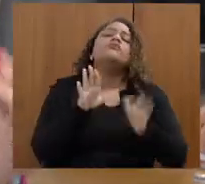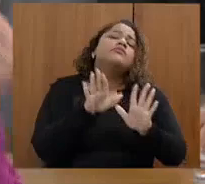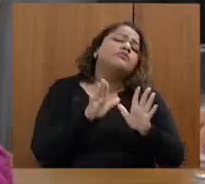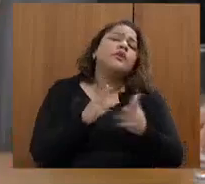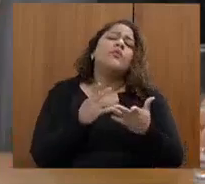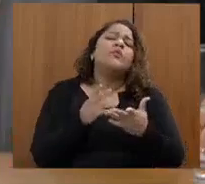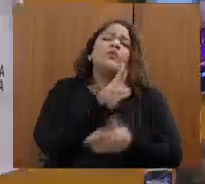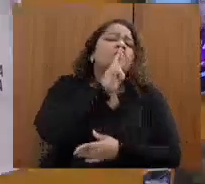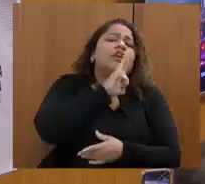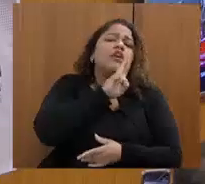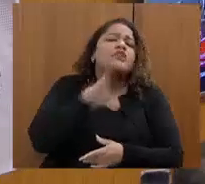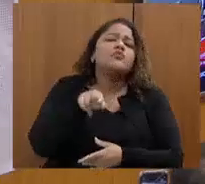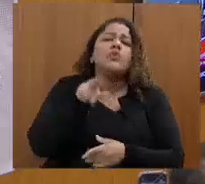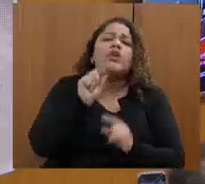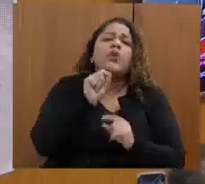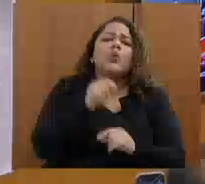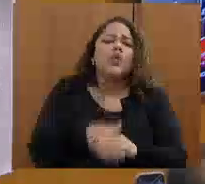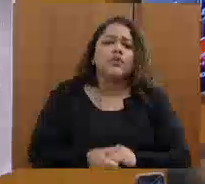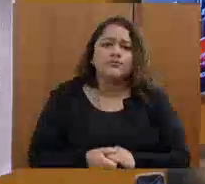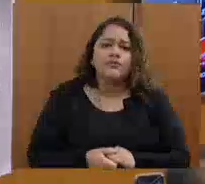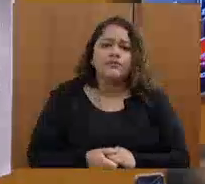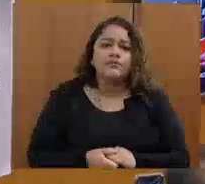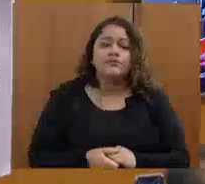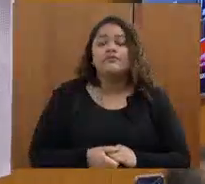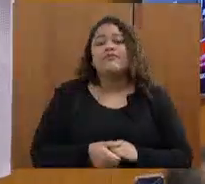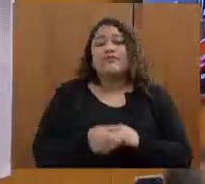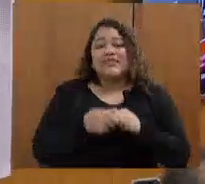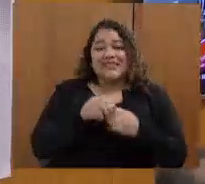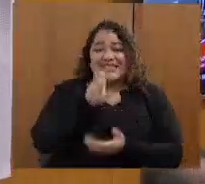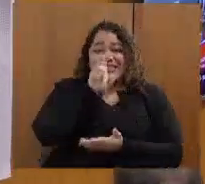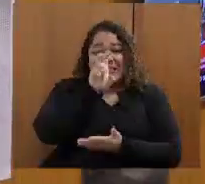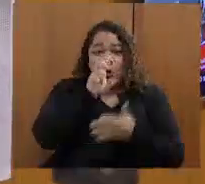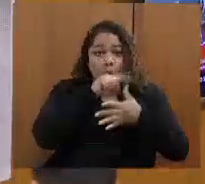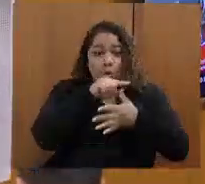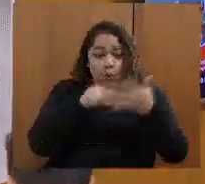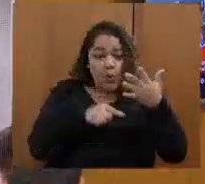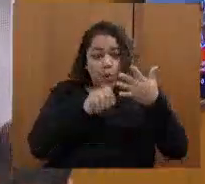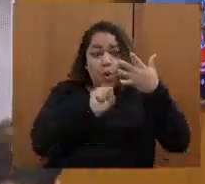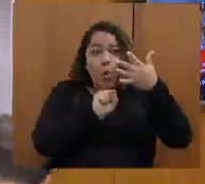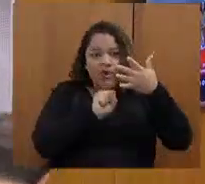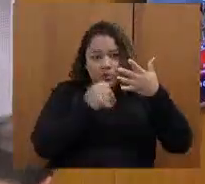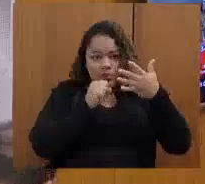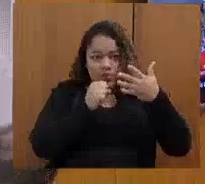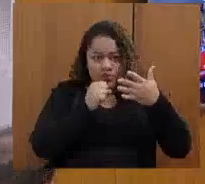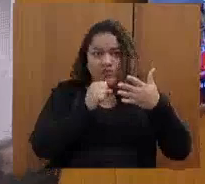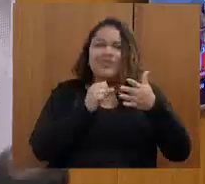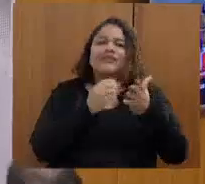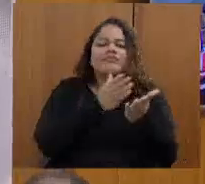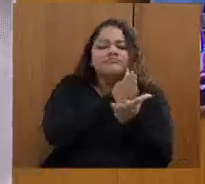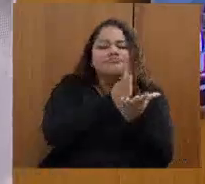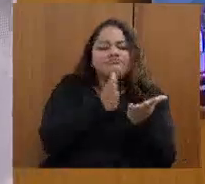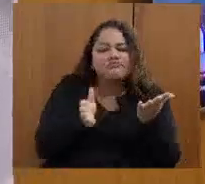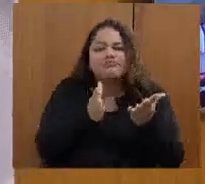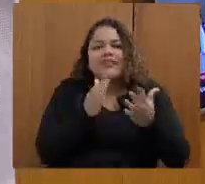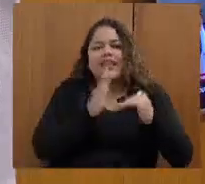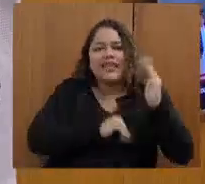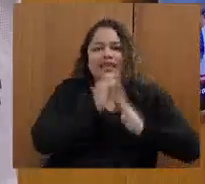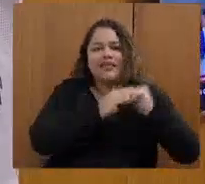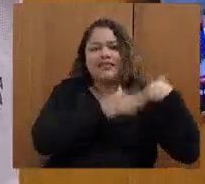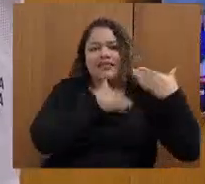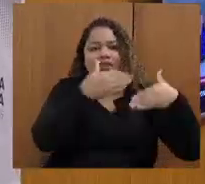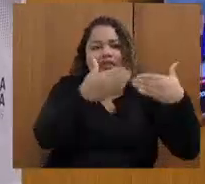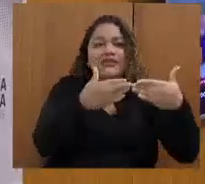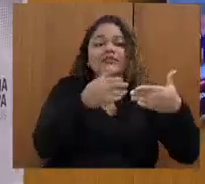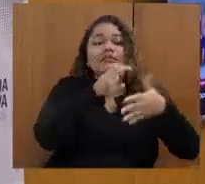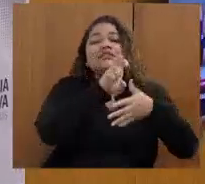das oito carreiras que passaram a ficar excluídas dos reajustes do piso salarial profissional